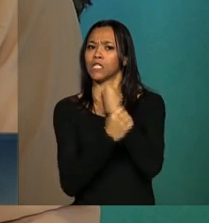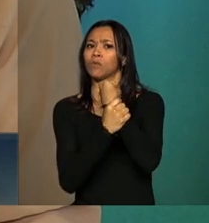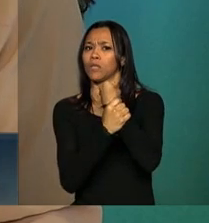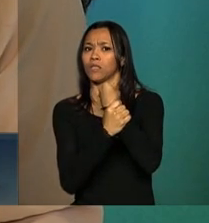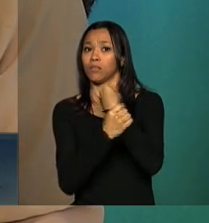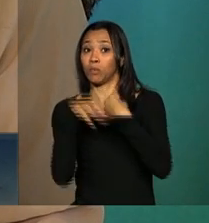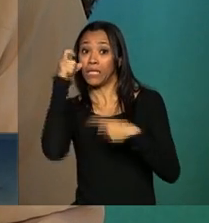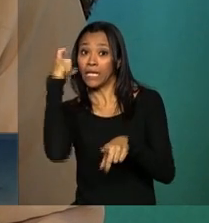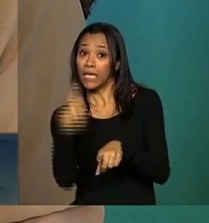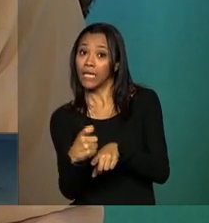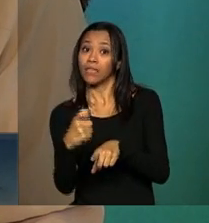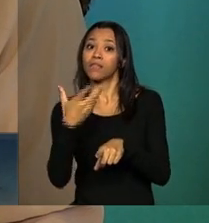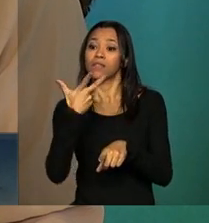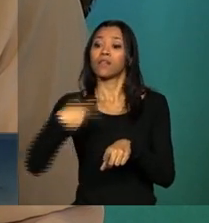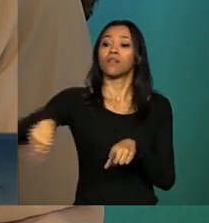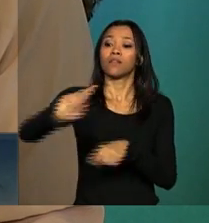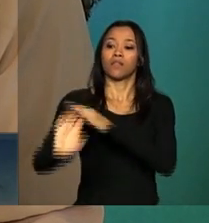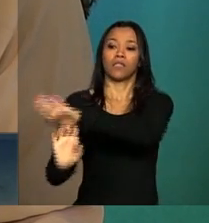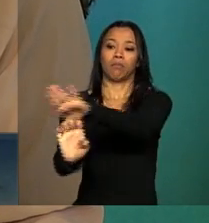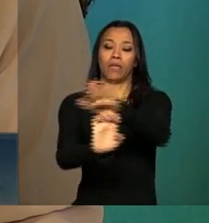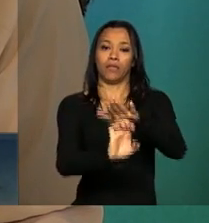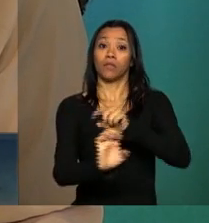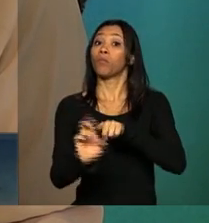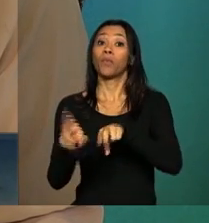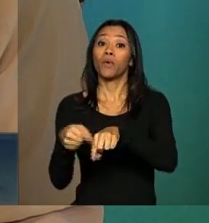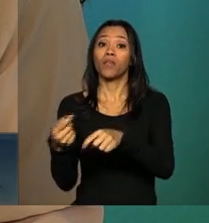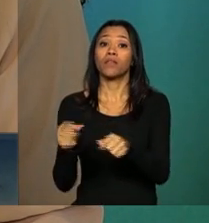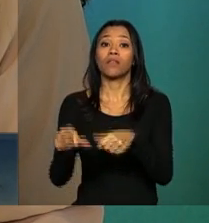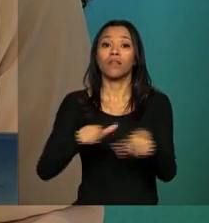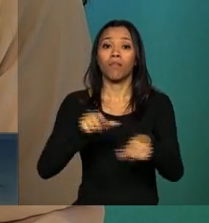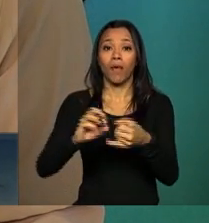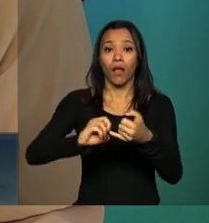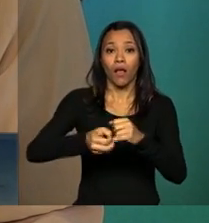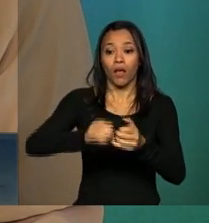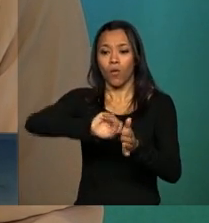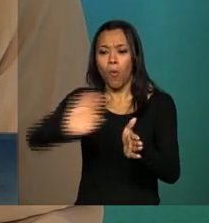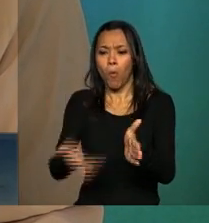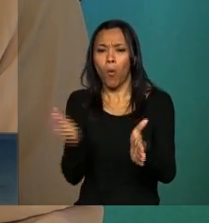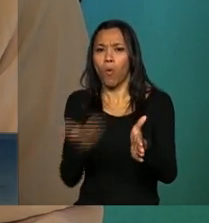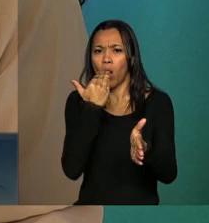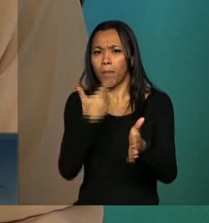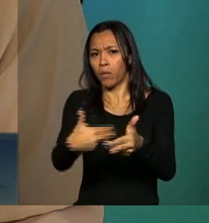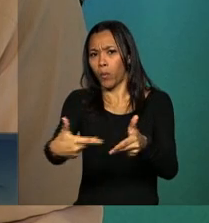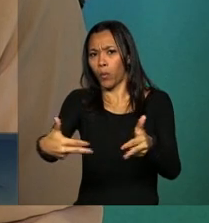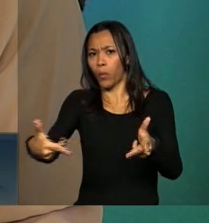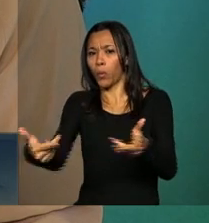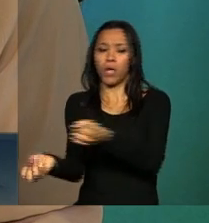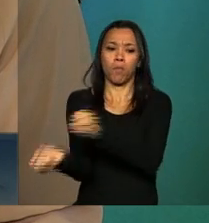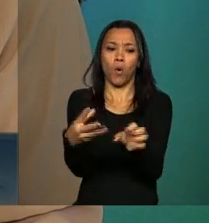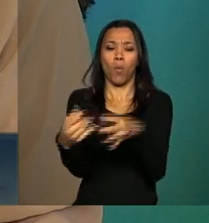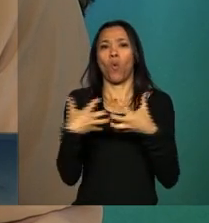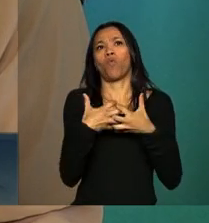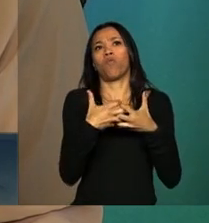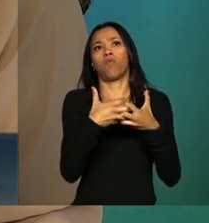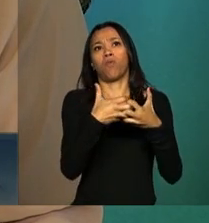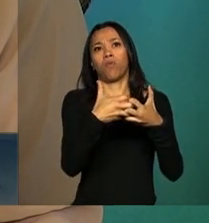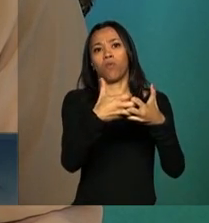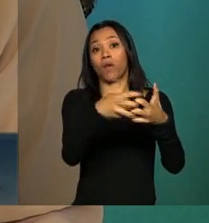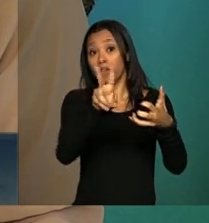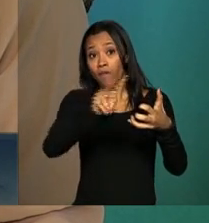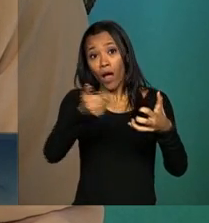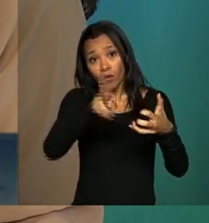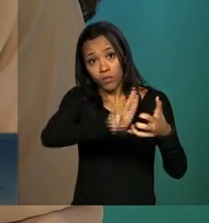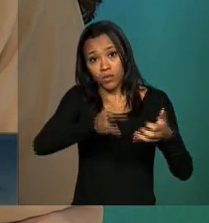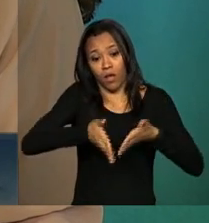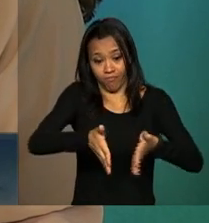privado e com garantias de carga e de pedágio. Então, são estradas espalhadas por todo o Brasil, especialmente no sul do